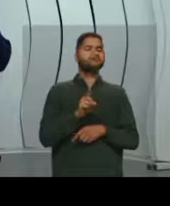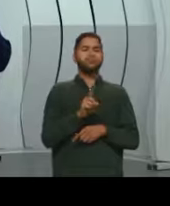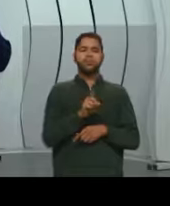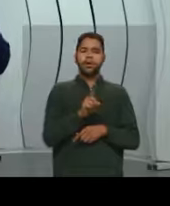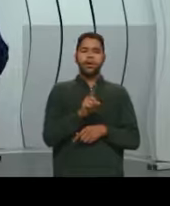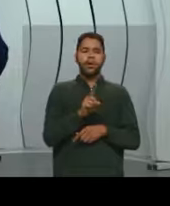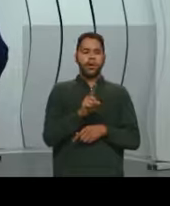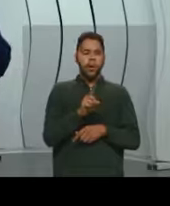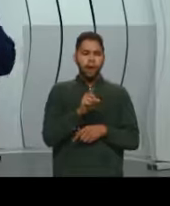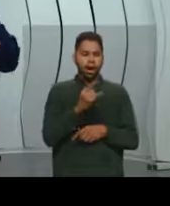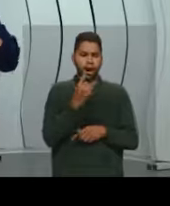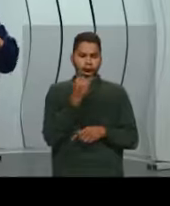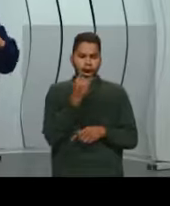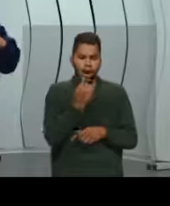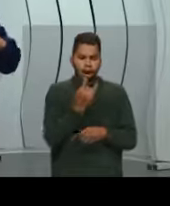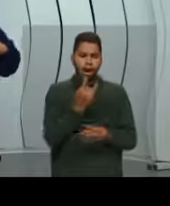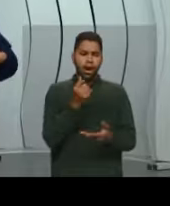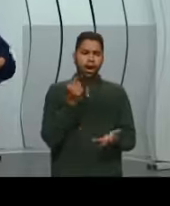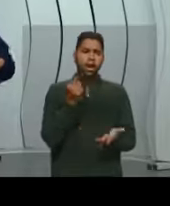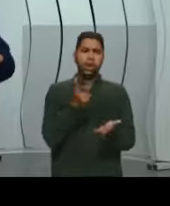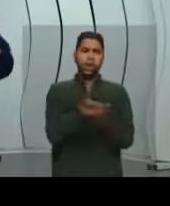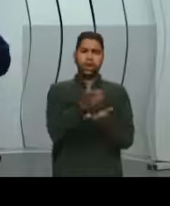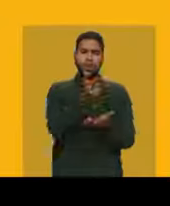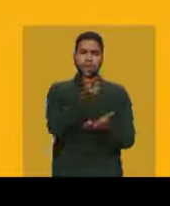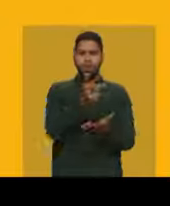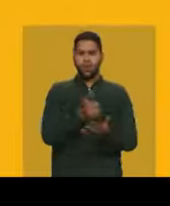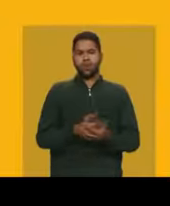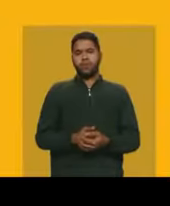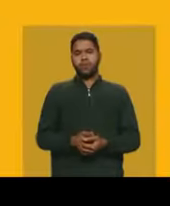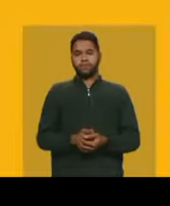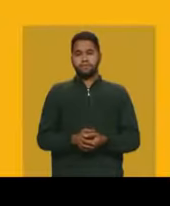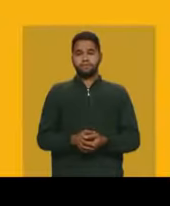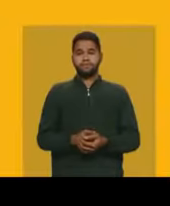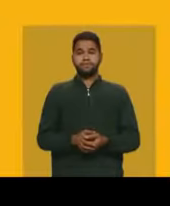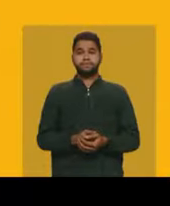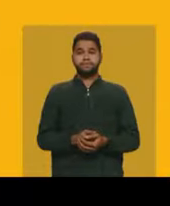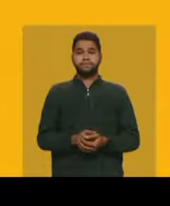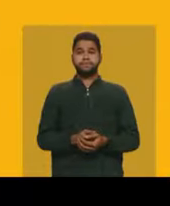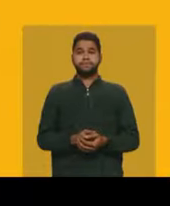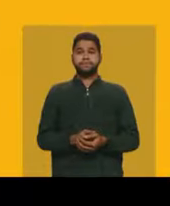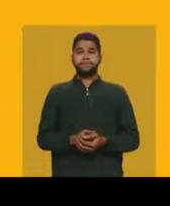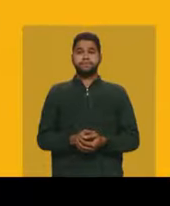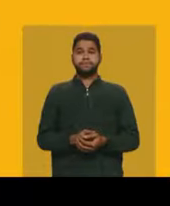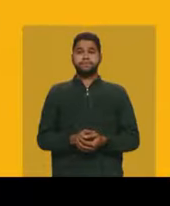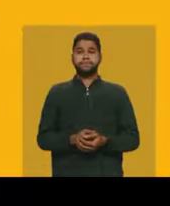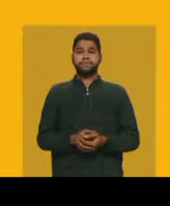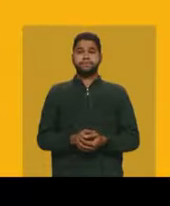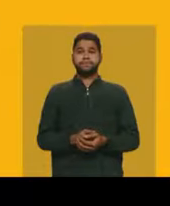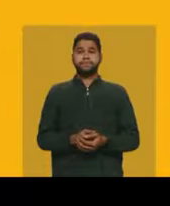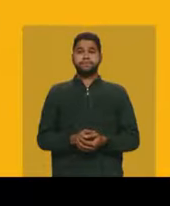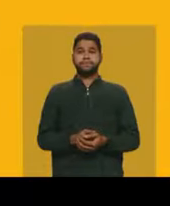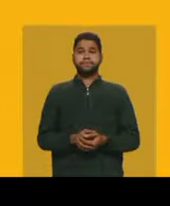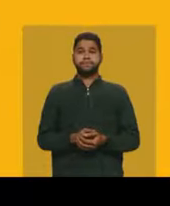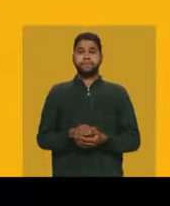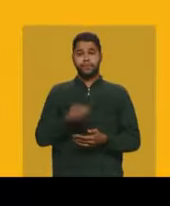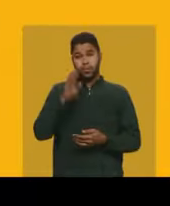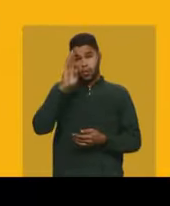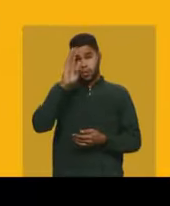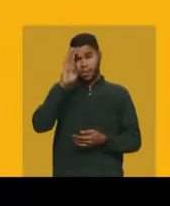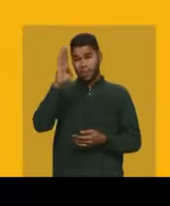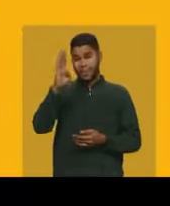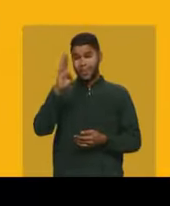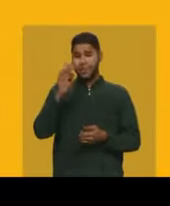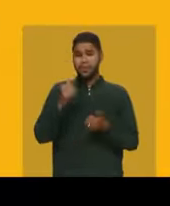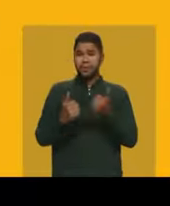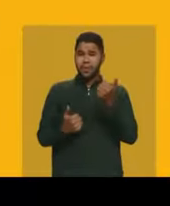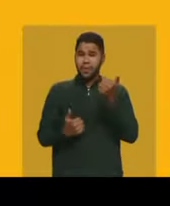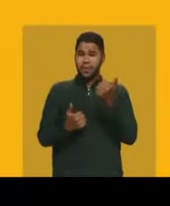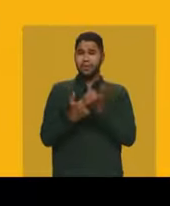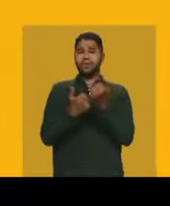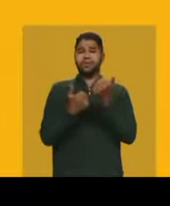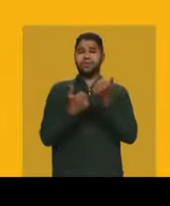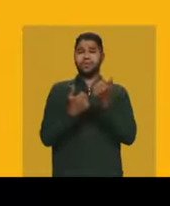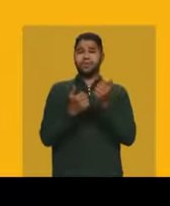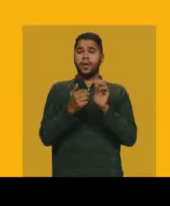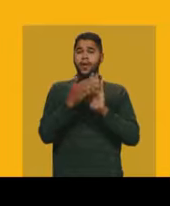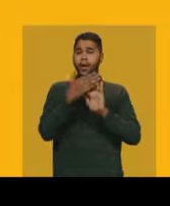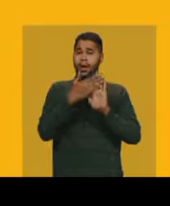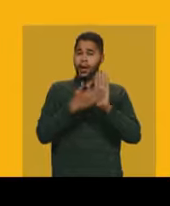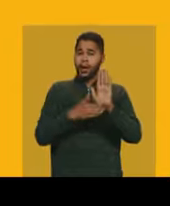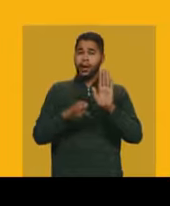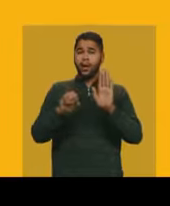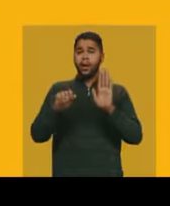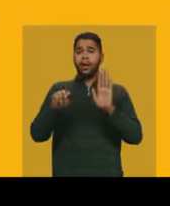levar aquela pessoa a comprar a revista. Então, um dos principais recursos de uma capa de revista